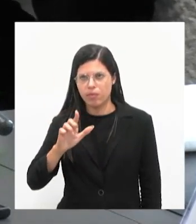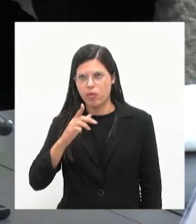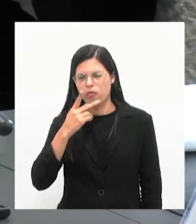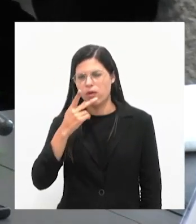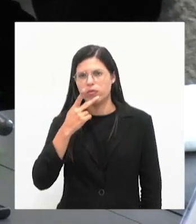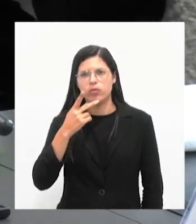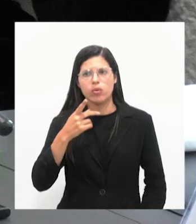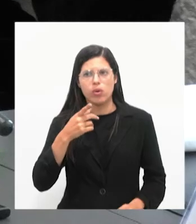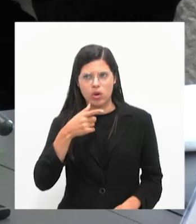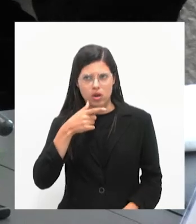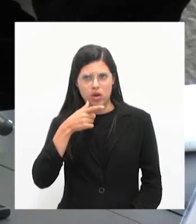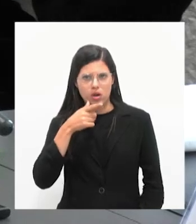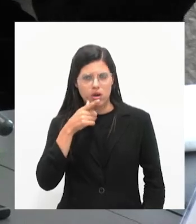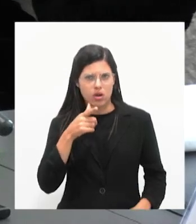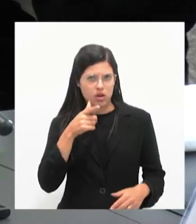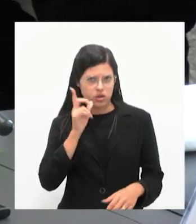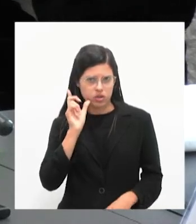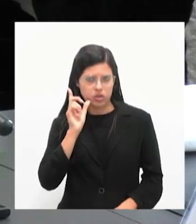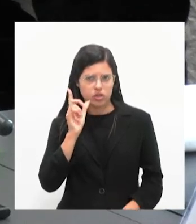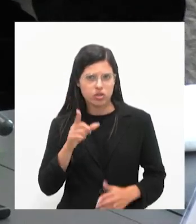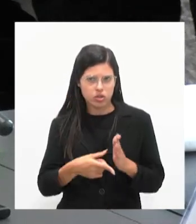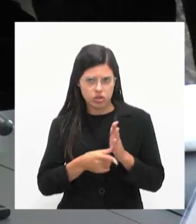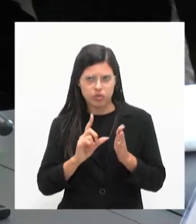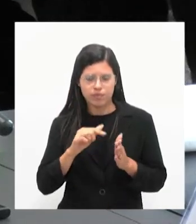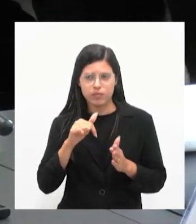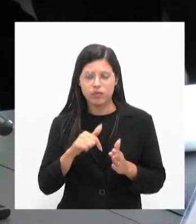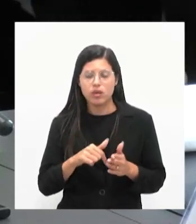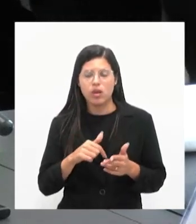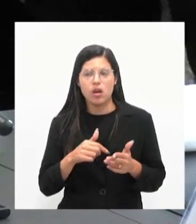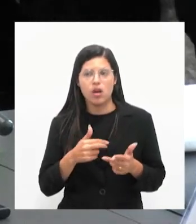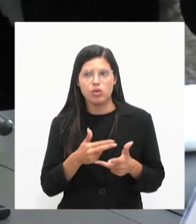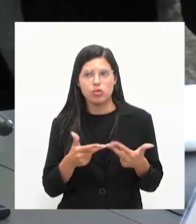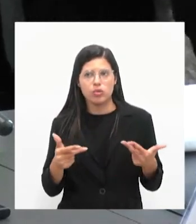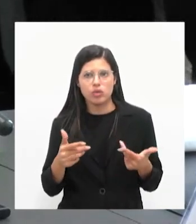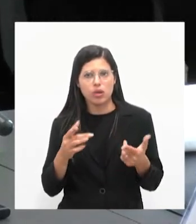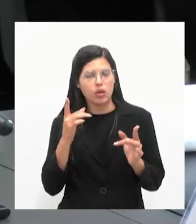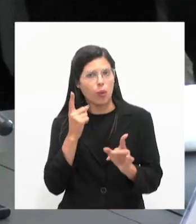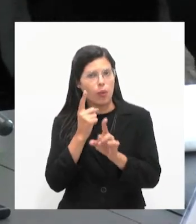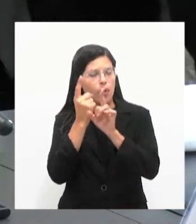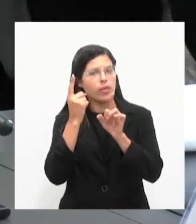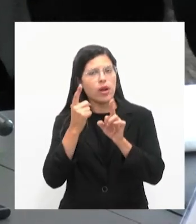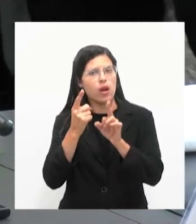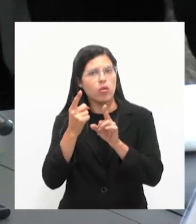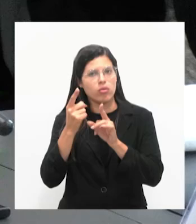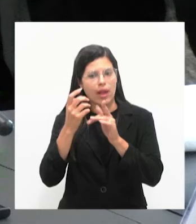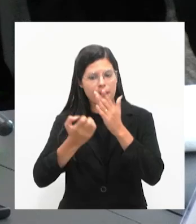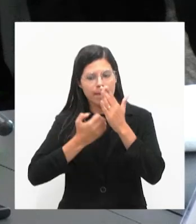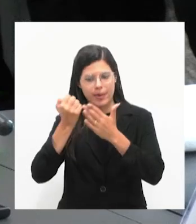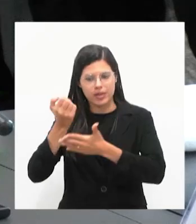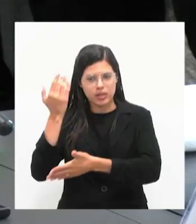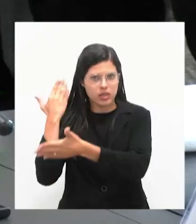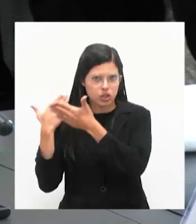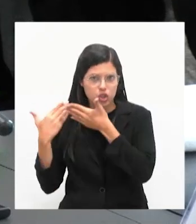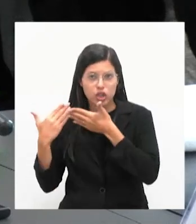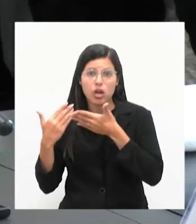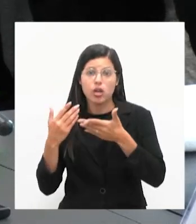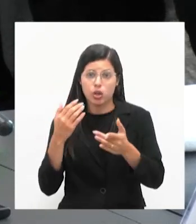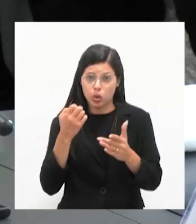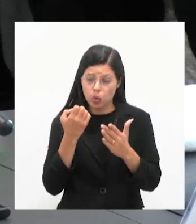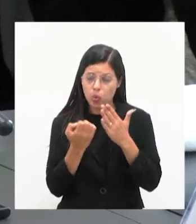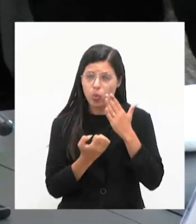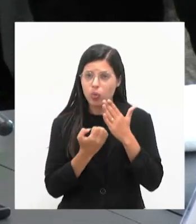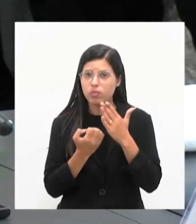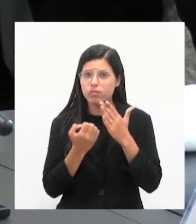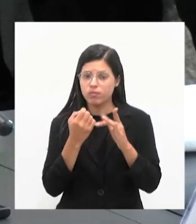que as mesmas coisas que encontraram na antiga empresa encontraram agora na Rio Parque. E aí o Alan falou com